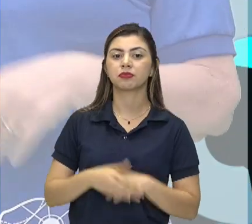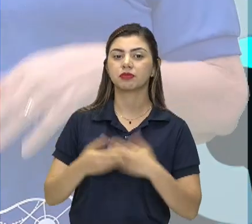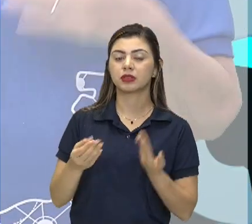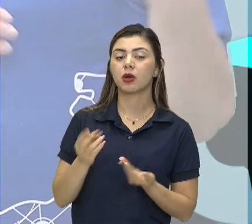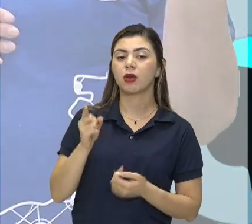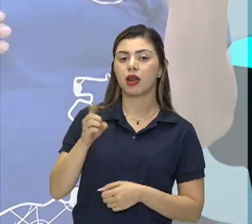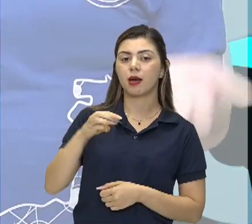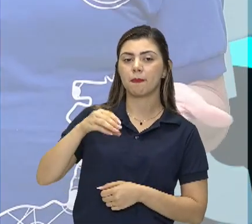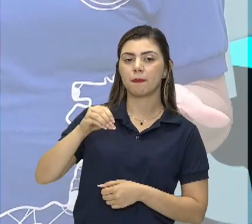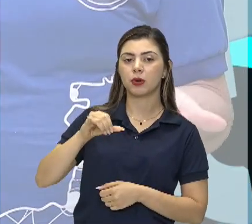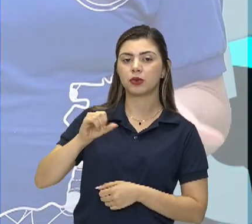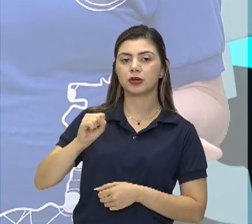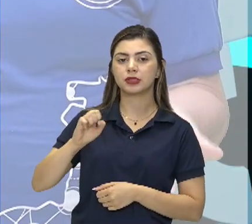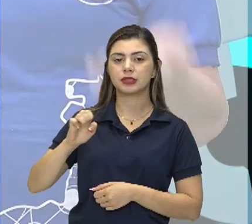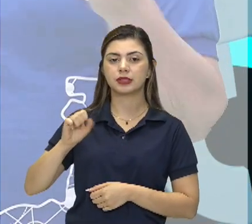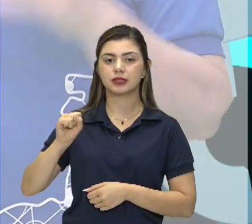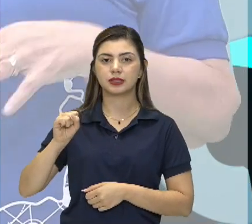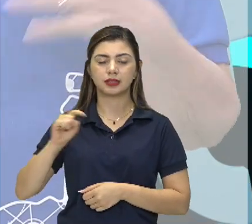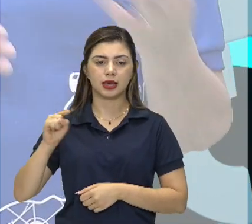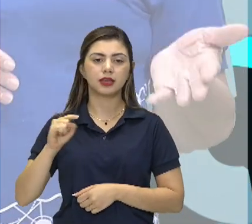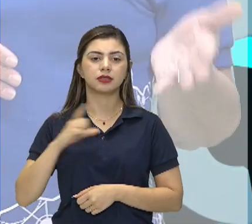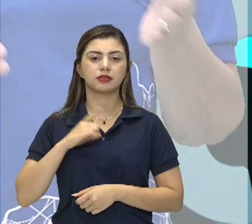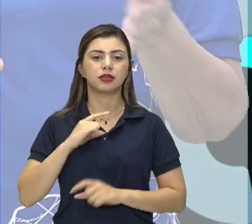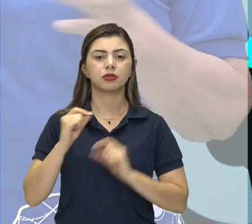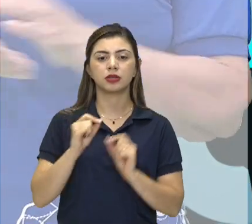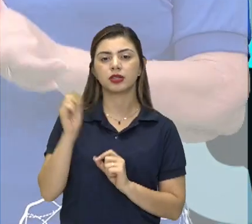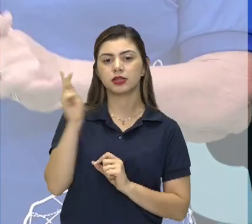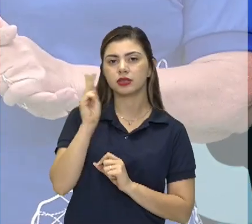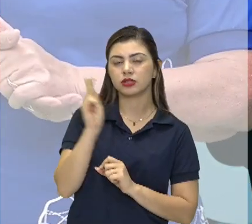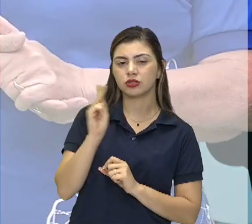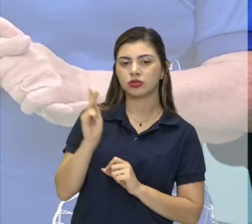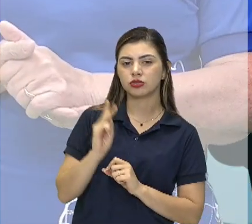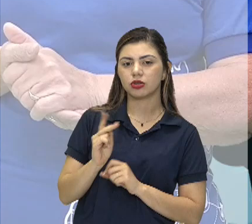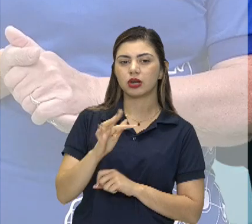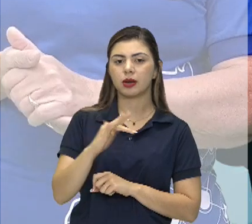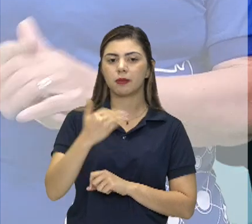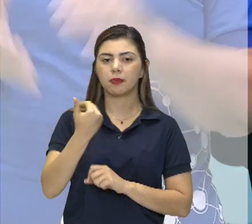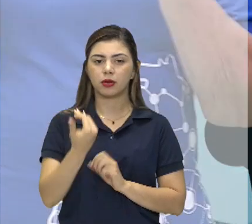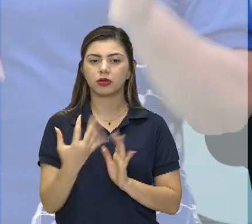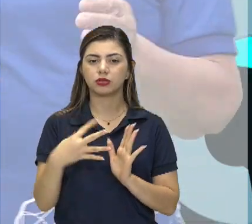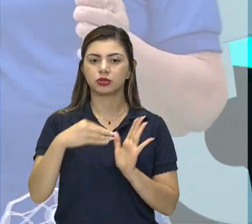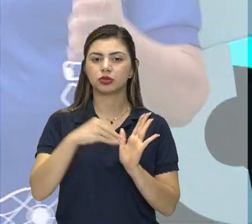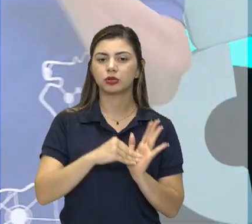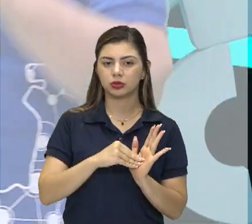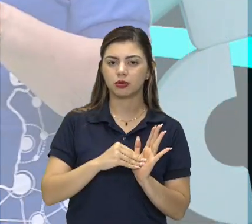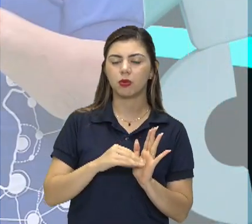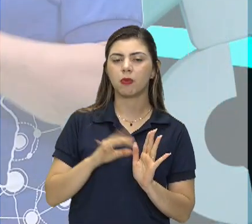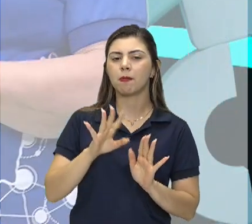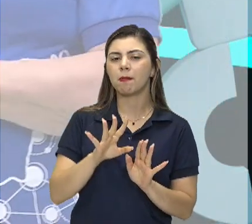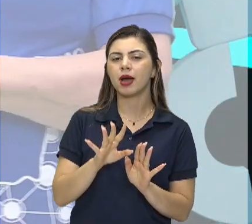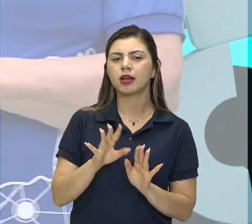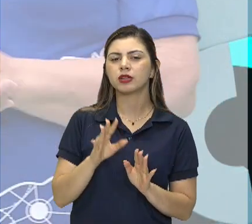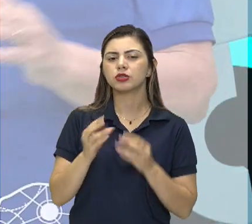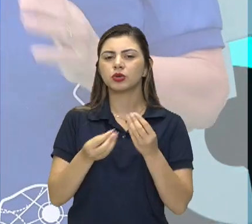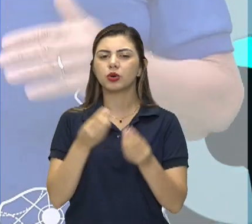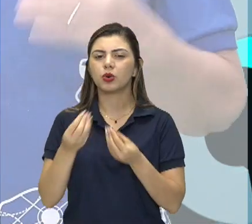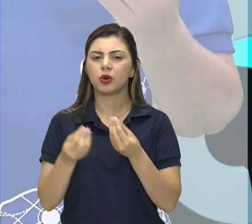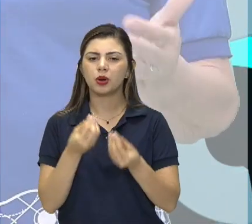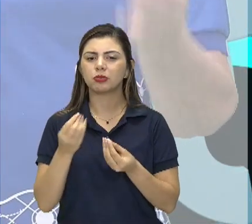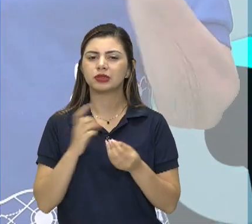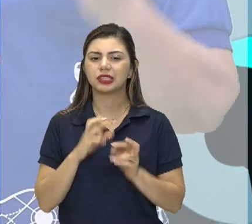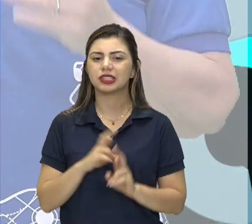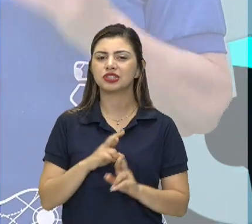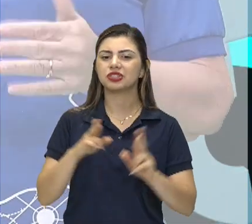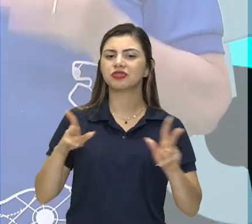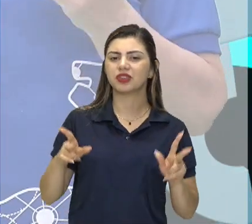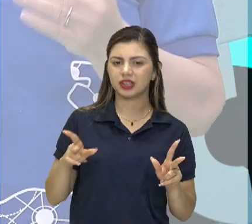que também contou a sua morte, não a pôs no introito, mas no cabo.